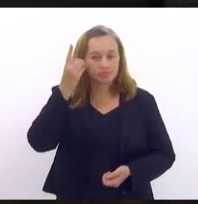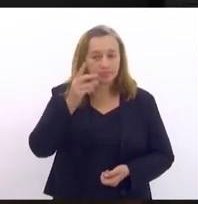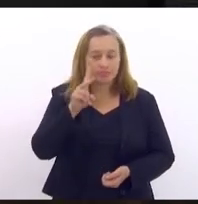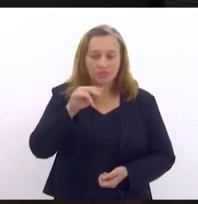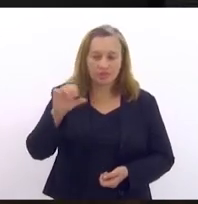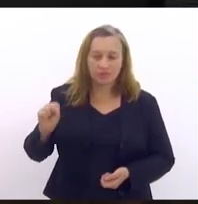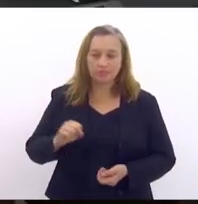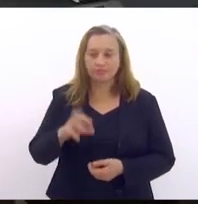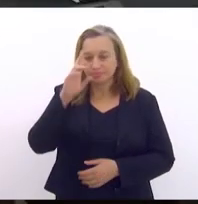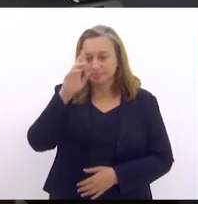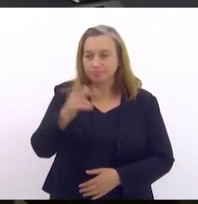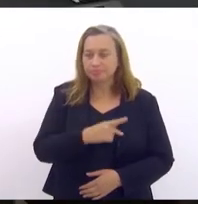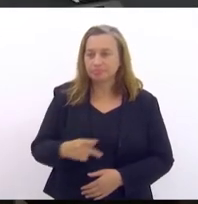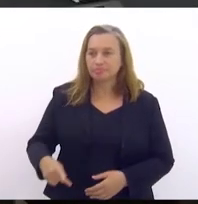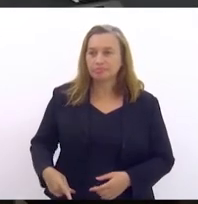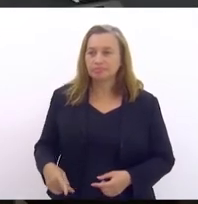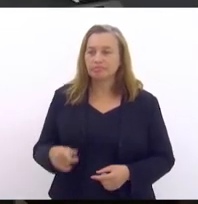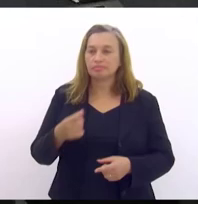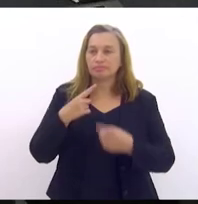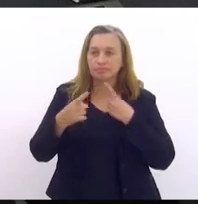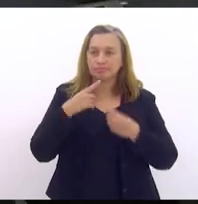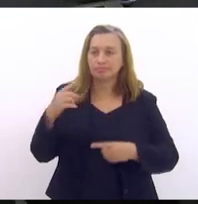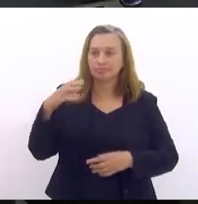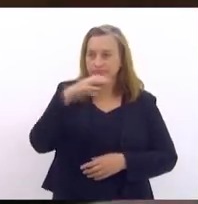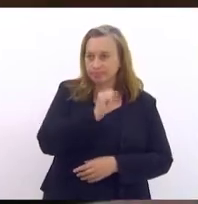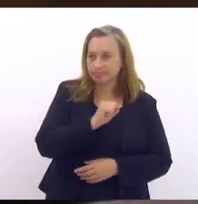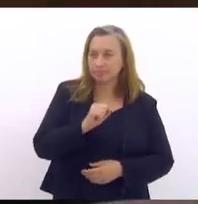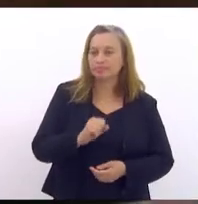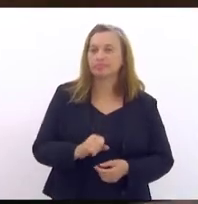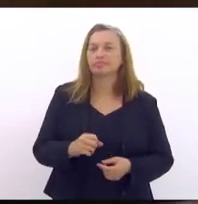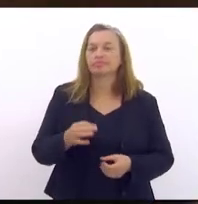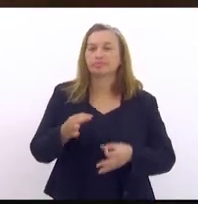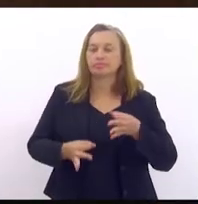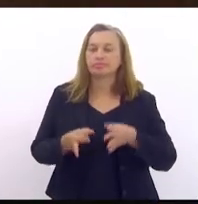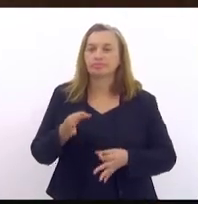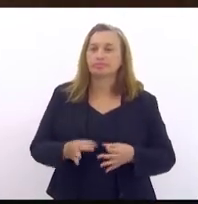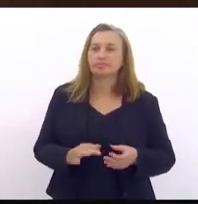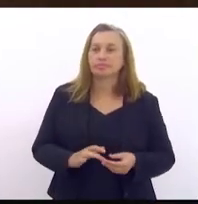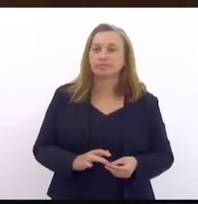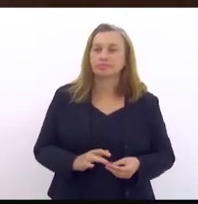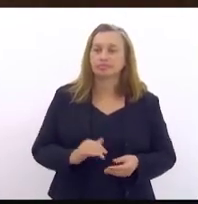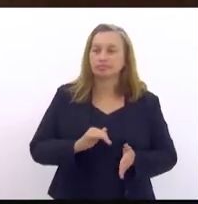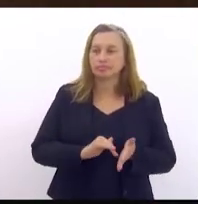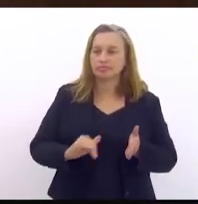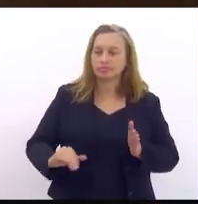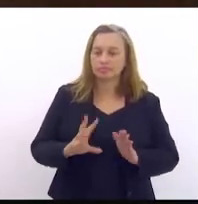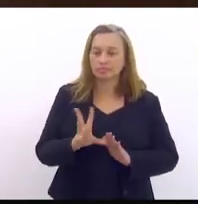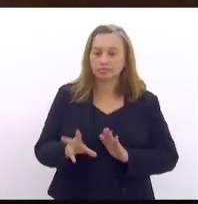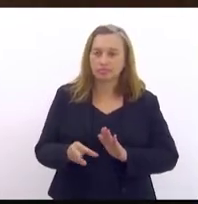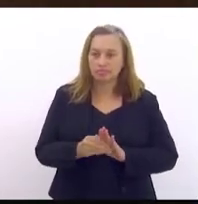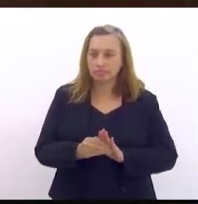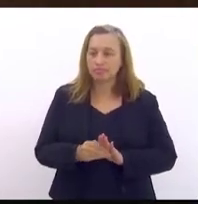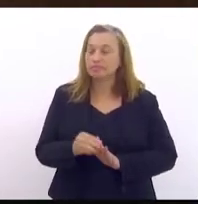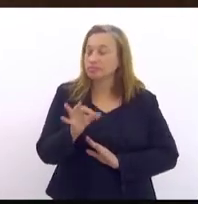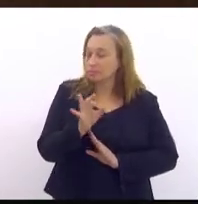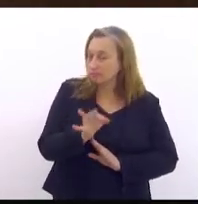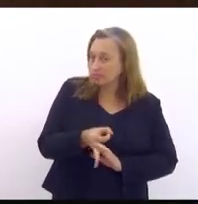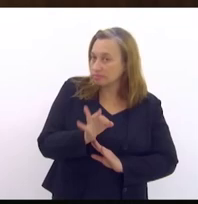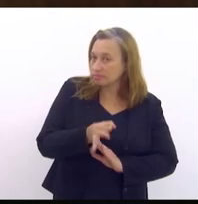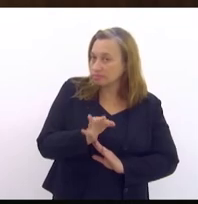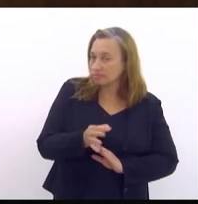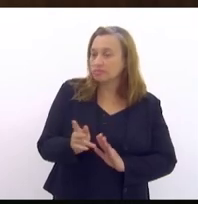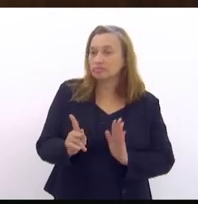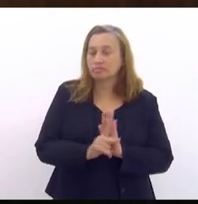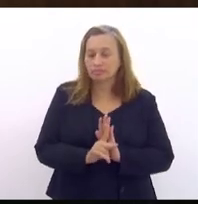Vinícius Cozzolino. Senhor presidente, para discutir rapidamente e justificar, eu retirei as emendas, porque, de fato, o que a